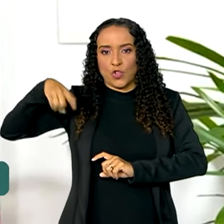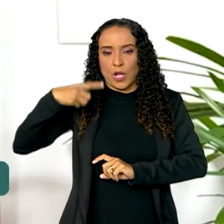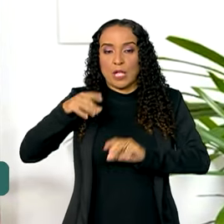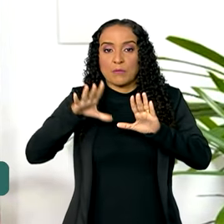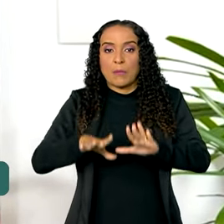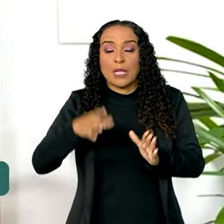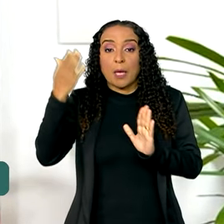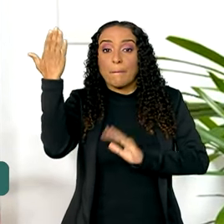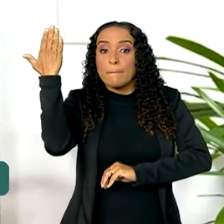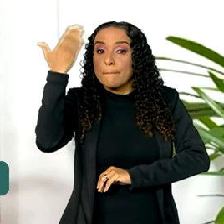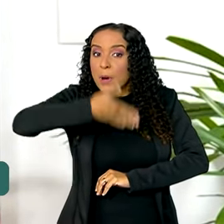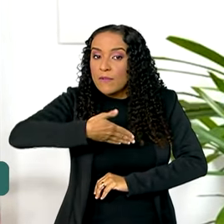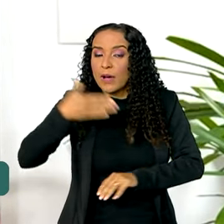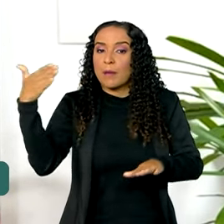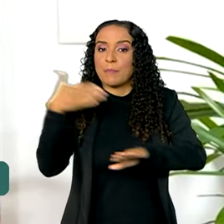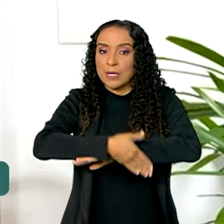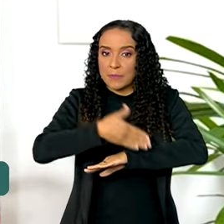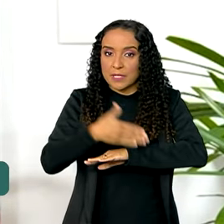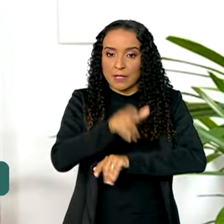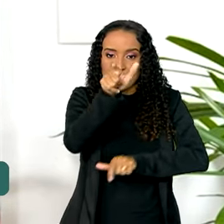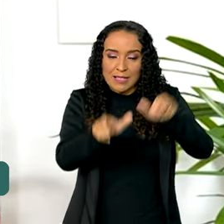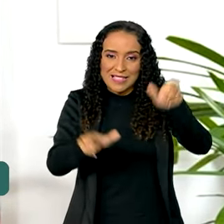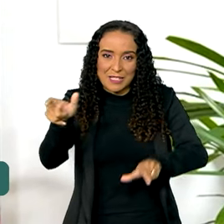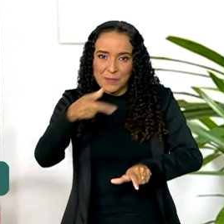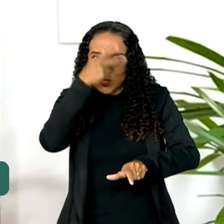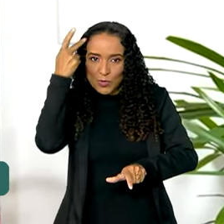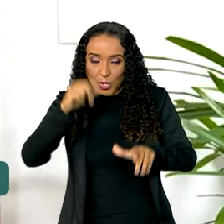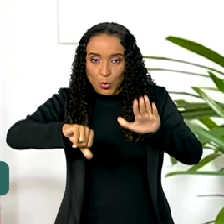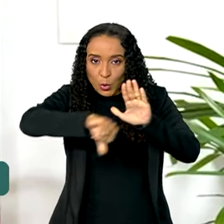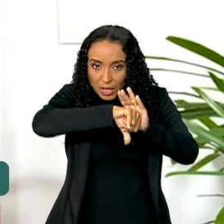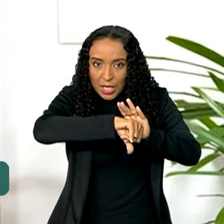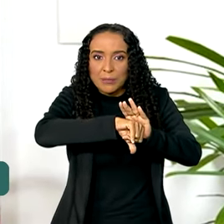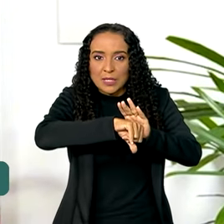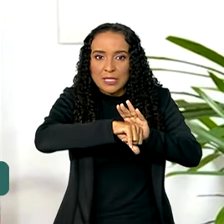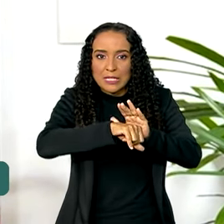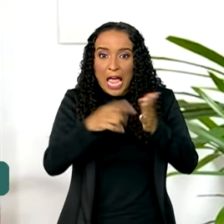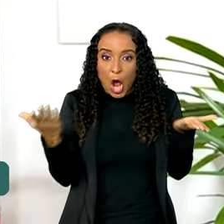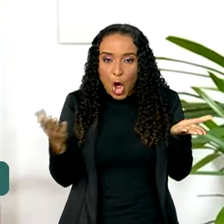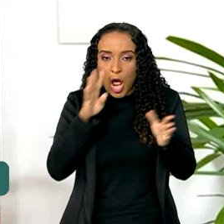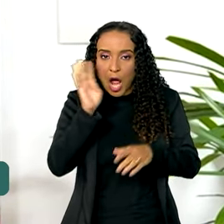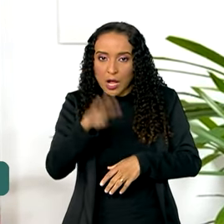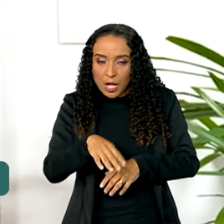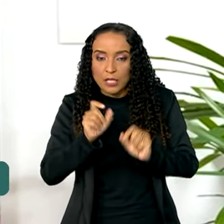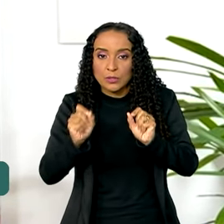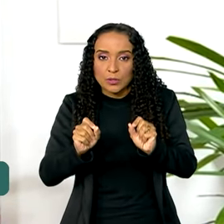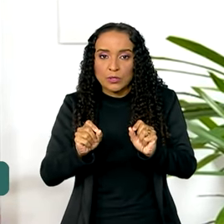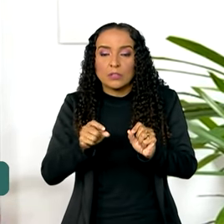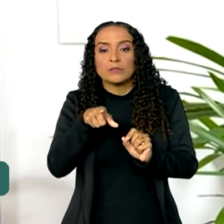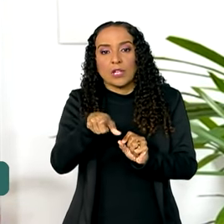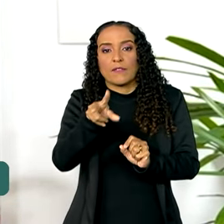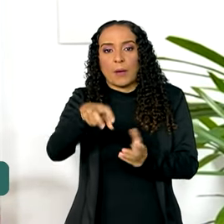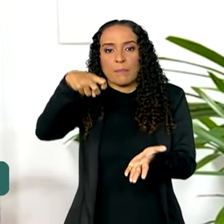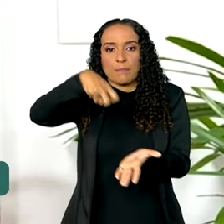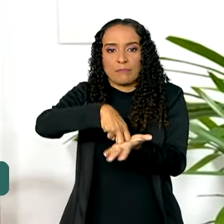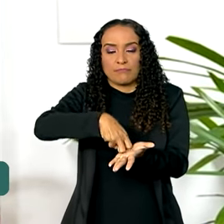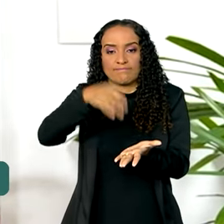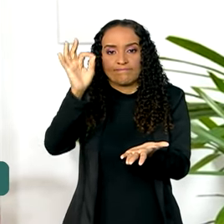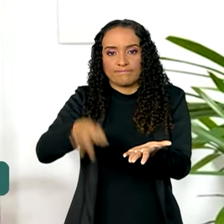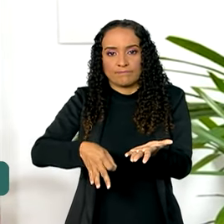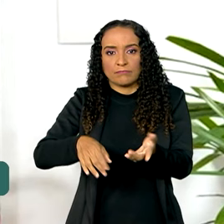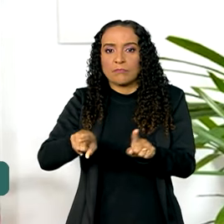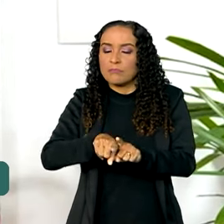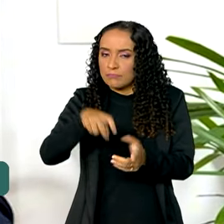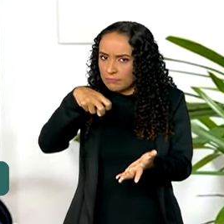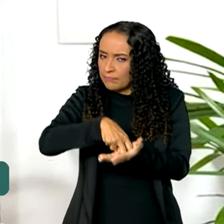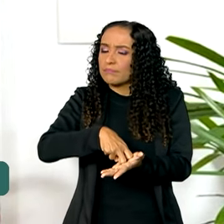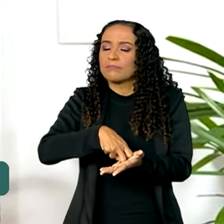seja comprovada a participação dessas pessoas nos crimes que estão sendo acusadas, que eles sejam condenados e que